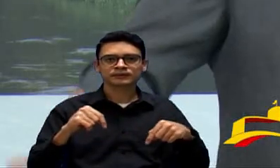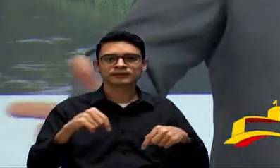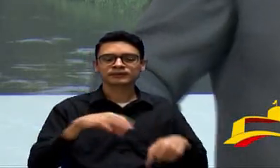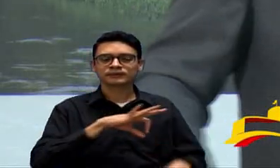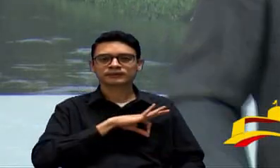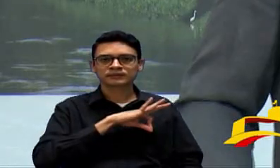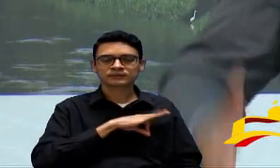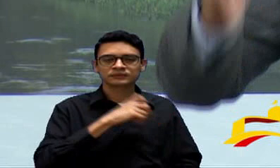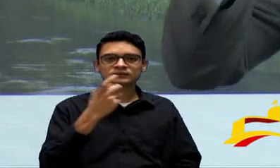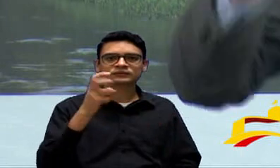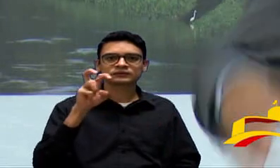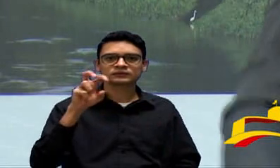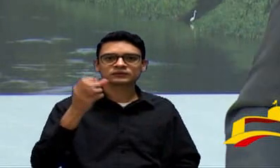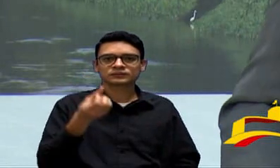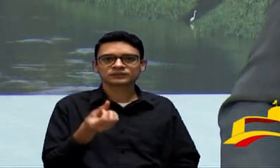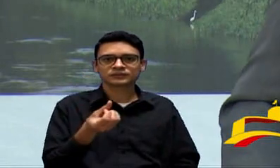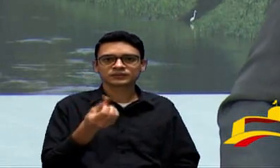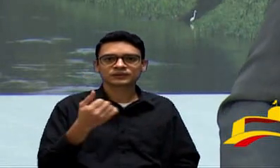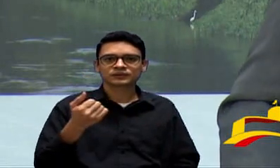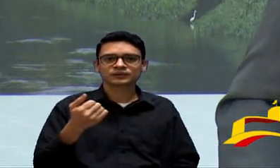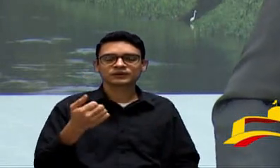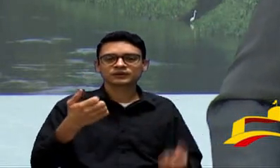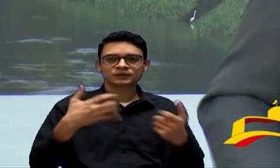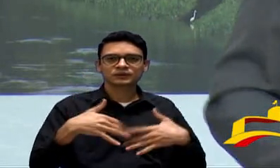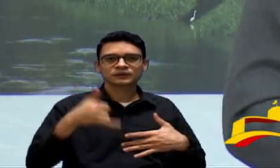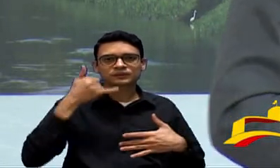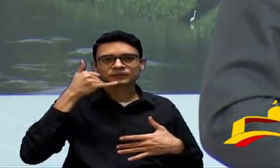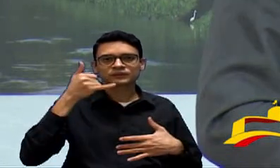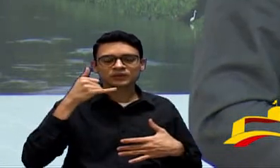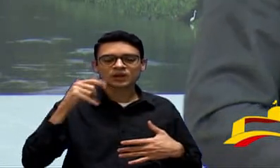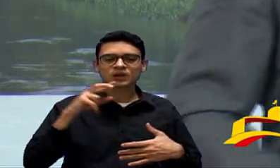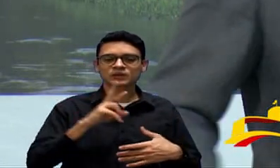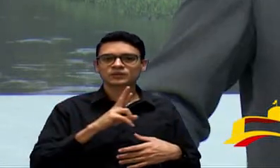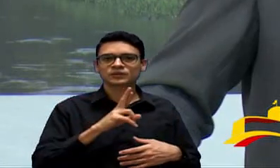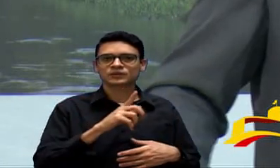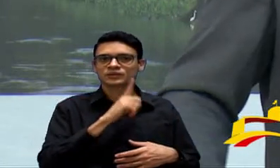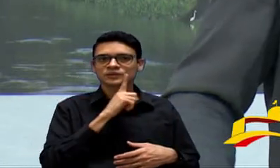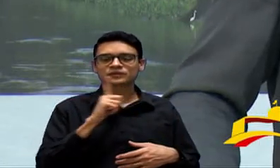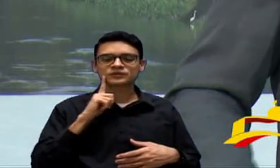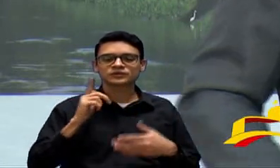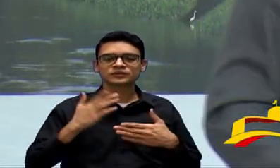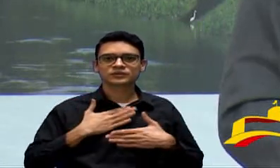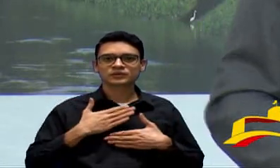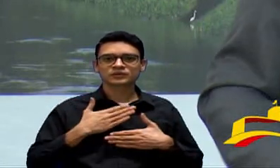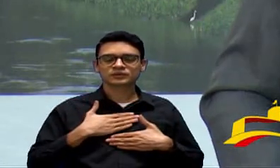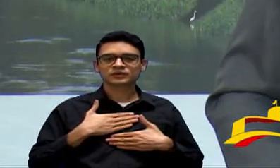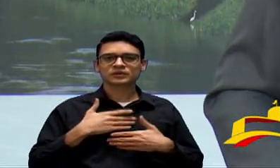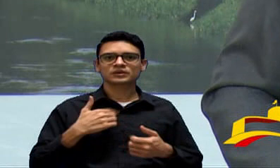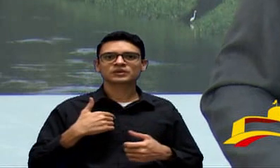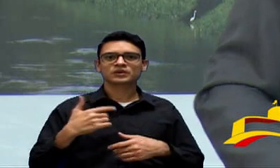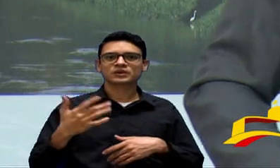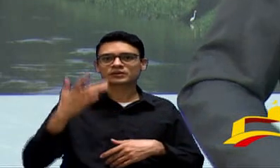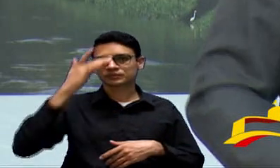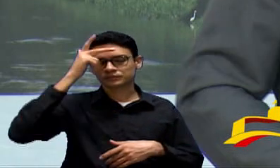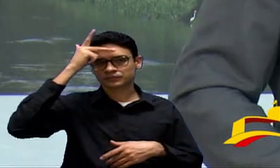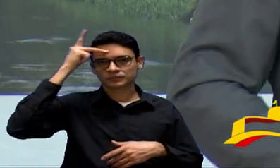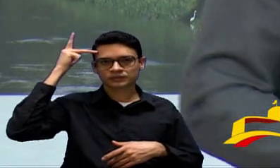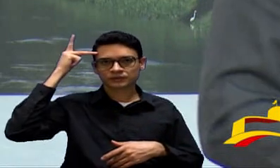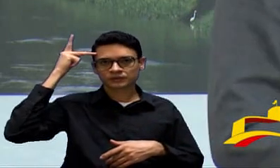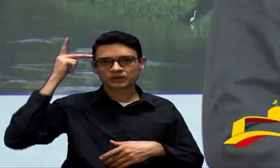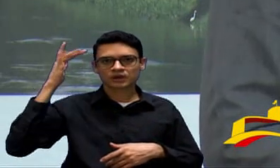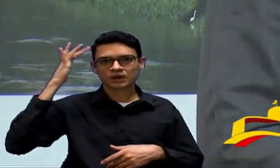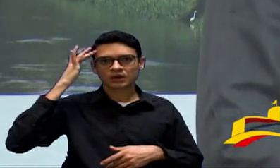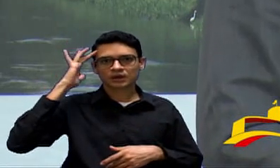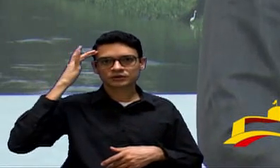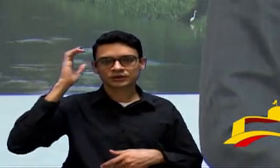num 56, tem gente que vai lá no lanche, peraí, que eu fazendo no lanche, fala, Vitão, conversa com alguém, porque a gente pensa que é a CPFL e não é, é